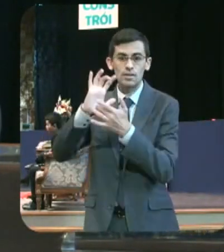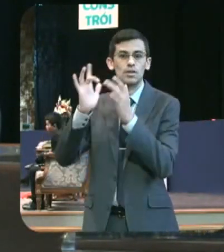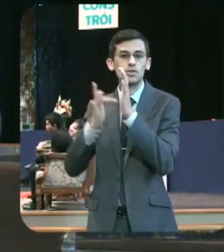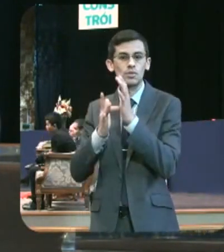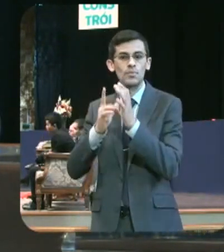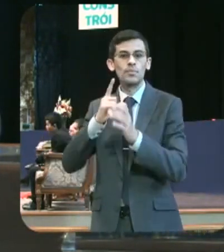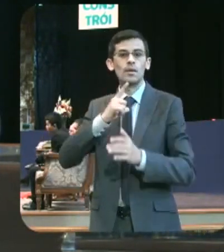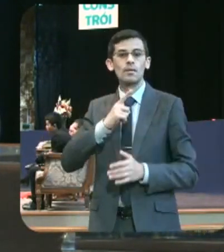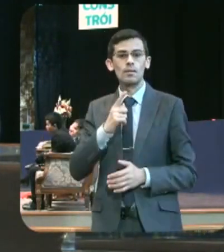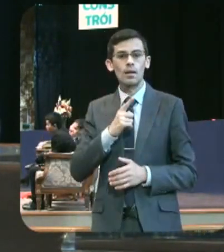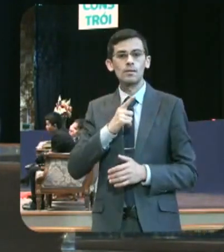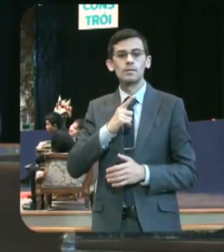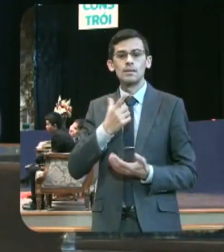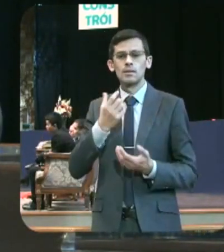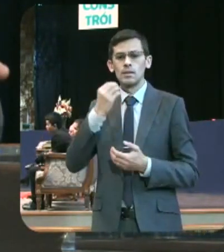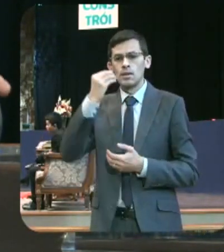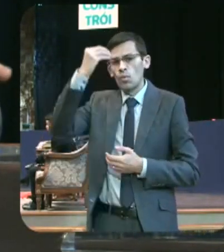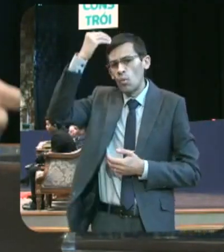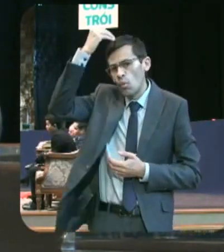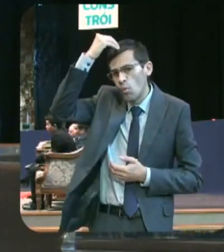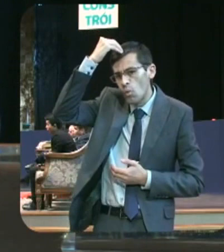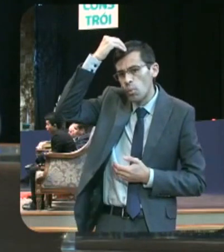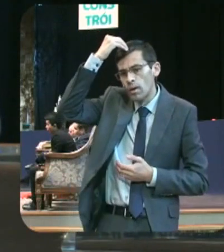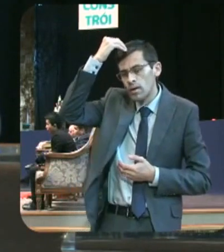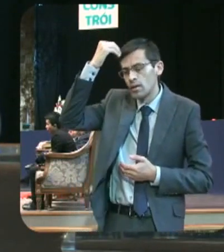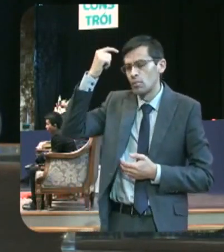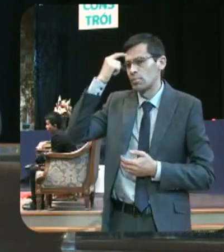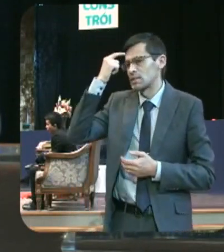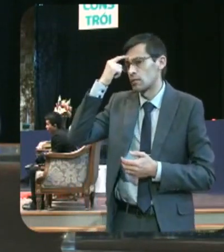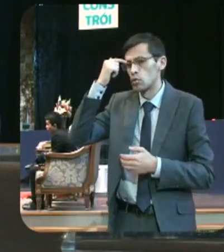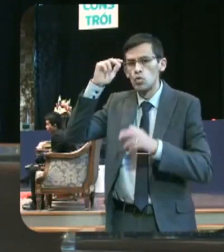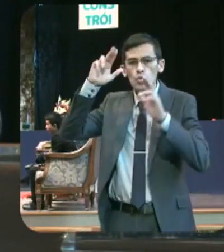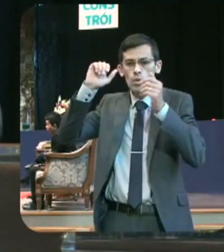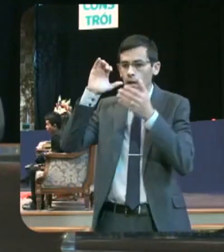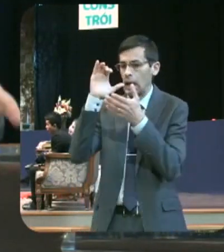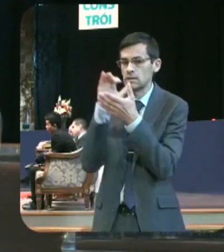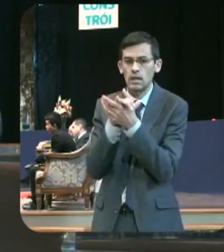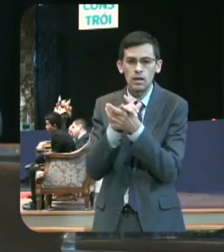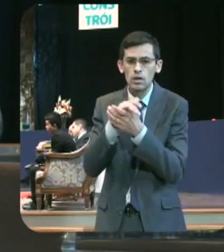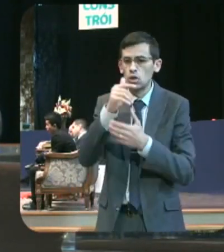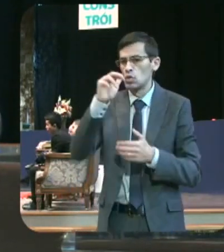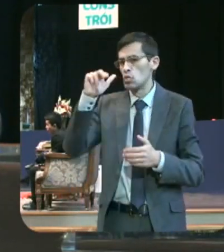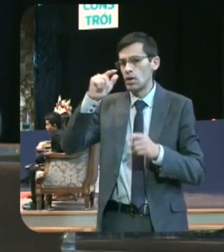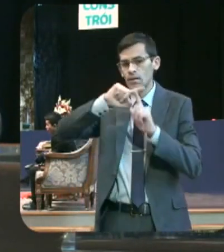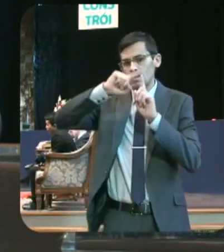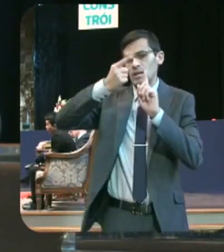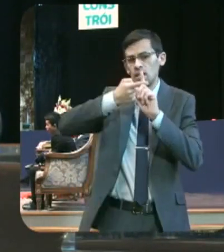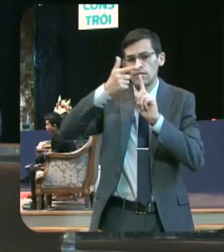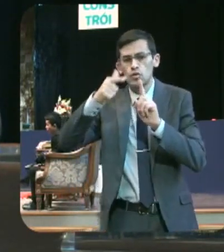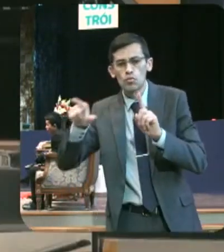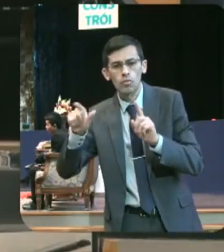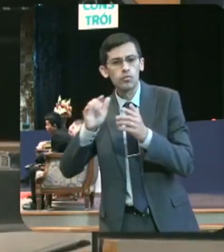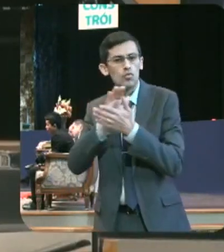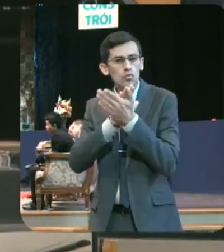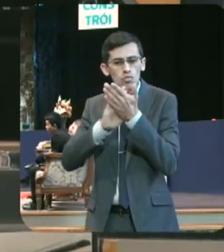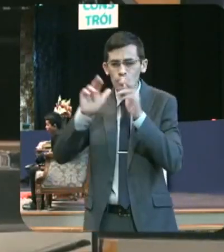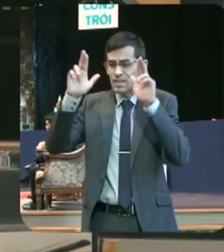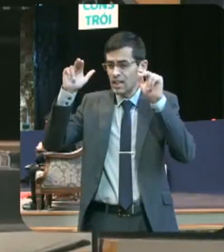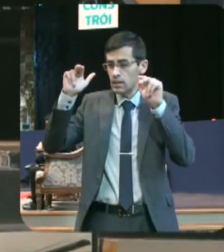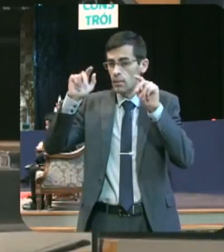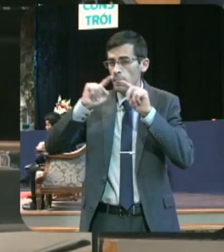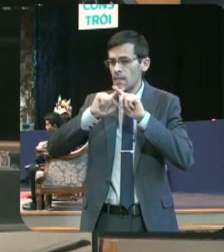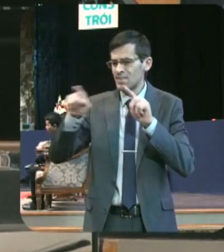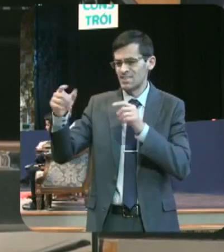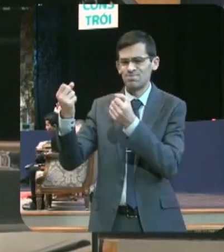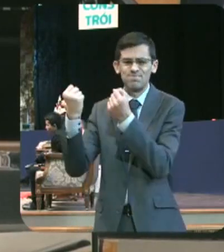tem ainda um peso na alma. Ela diz: eu acho que nunca mais eu vou me casar, e nunca mais vou ter filhos. E foi assim uma situação